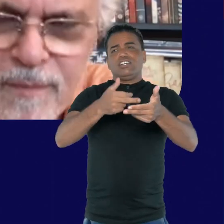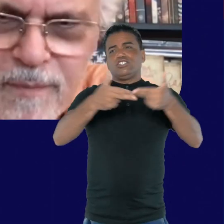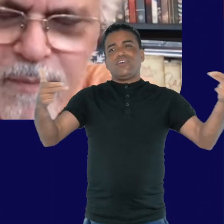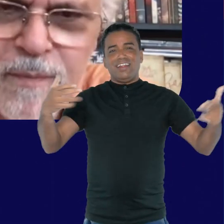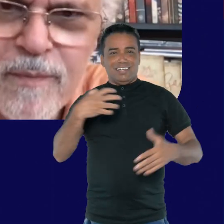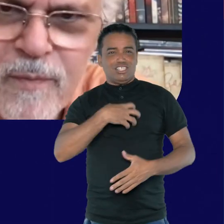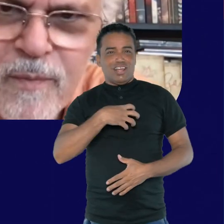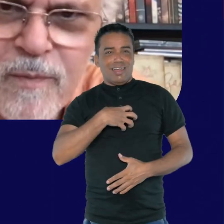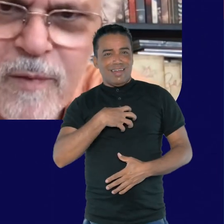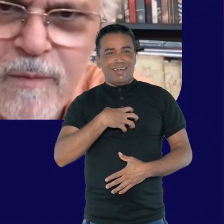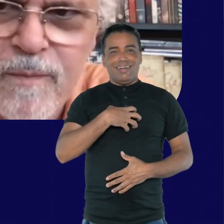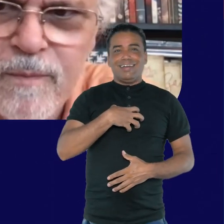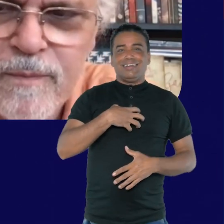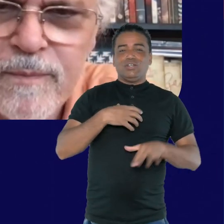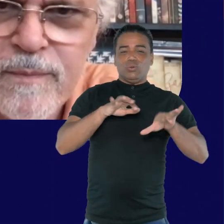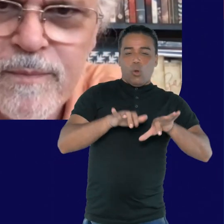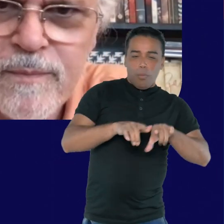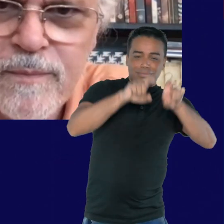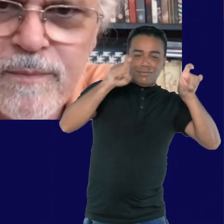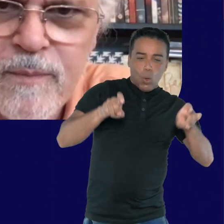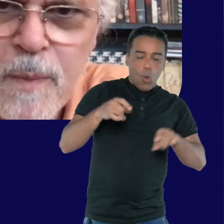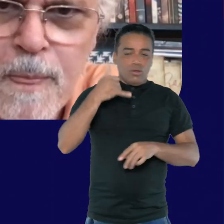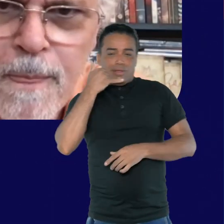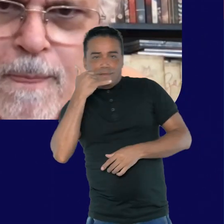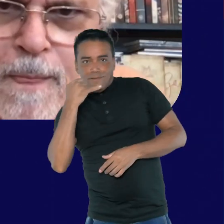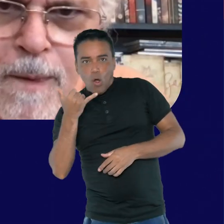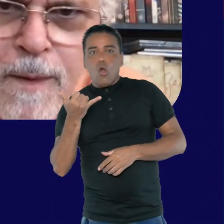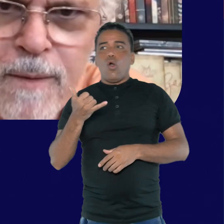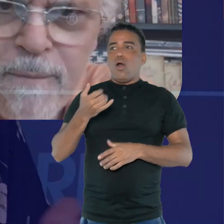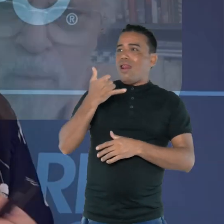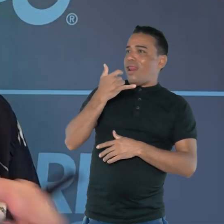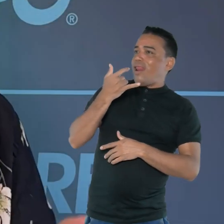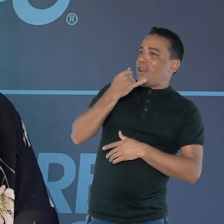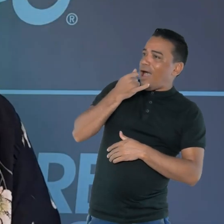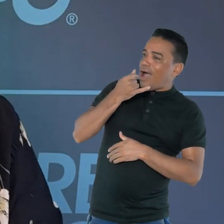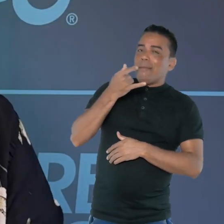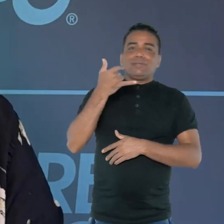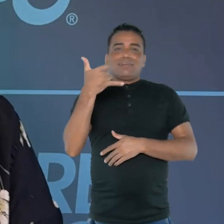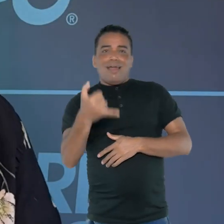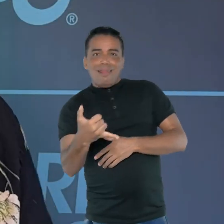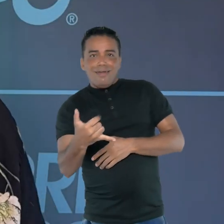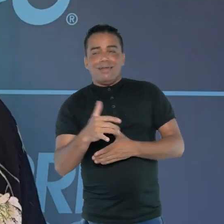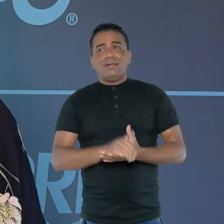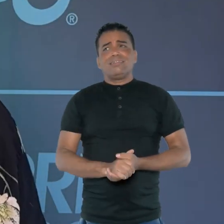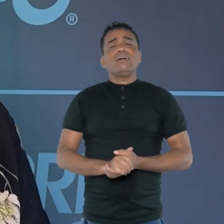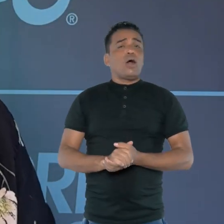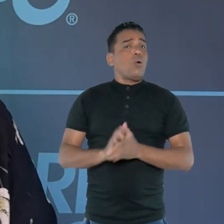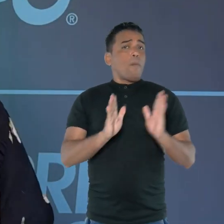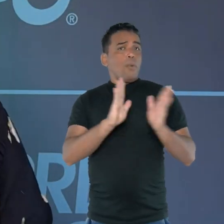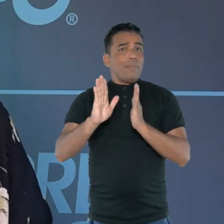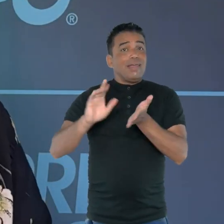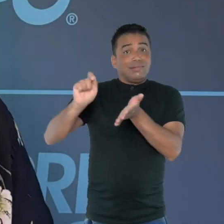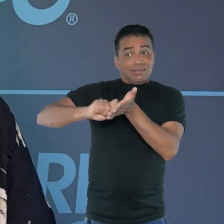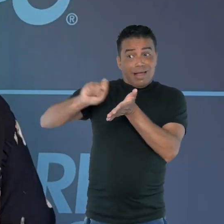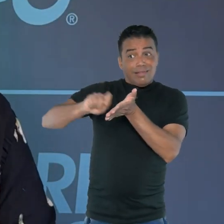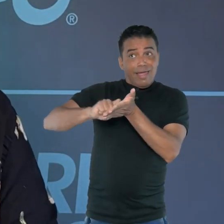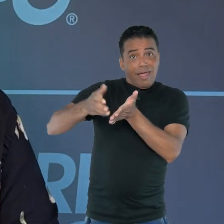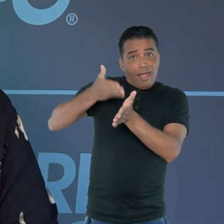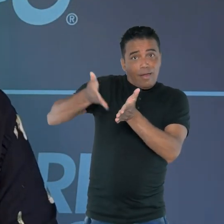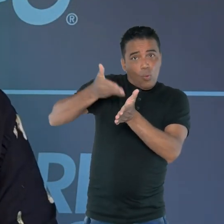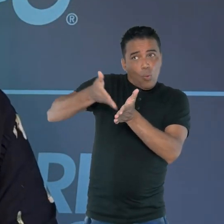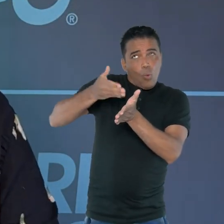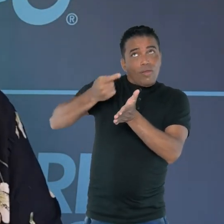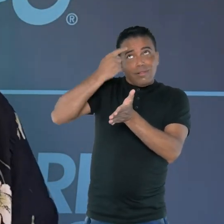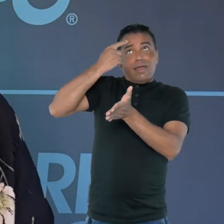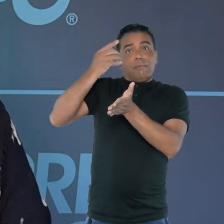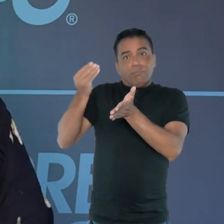né? Não, você não segue um padrão assim. Então há aqueles momentos em que você tem que anotar num caderninho uma ideia